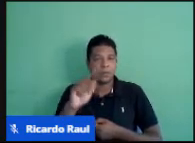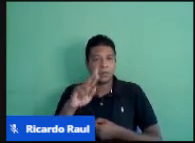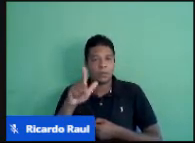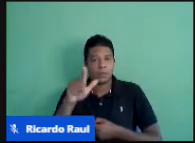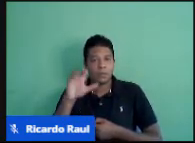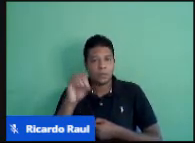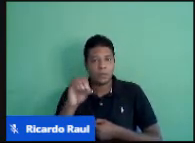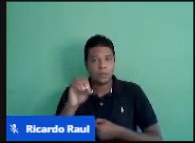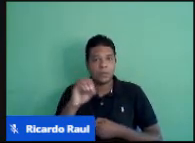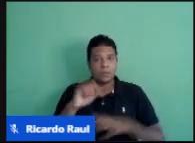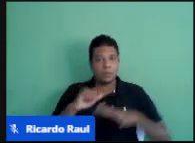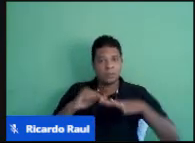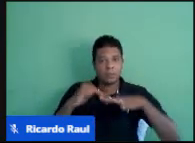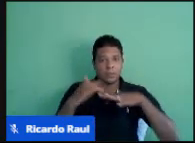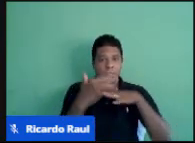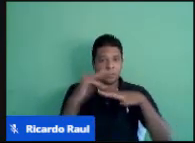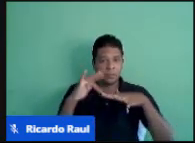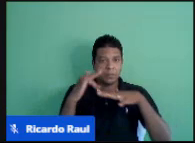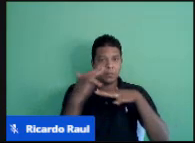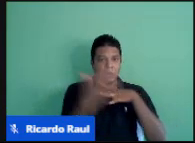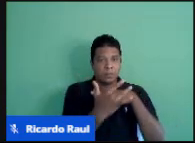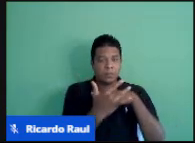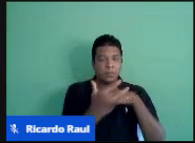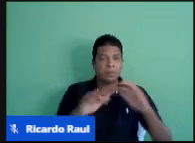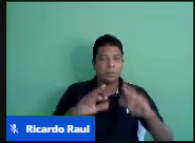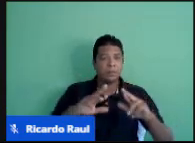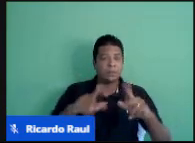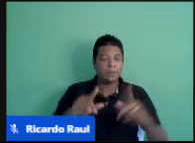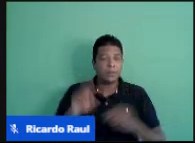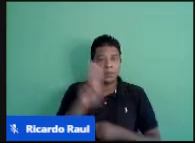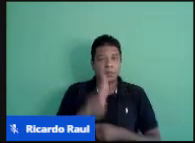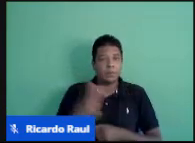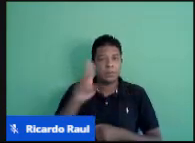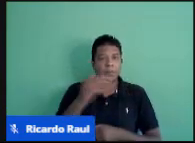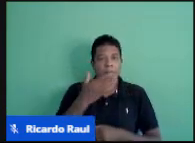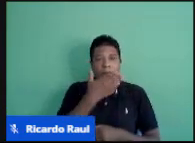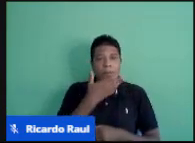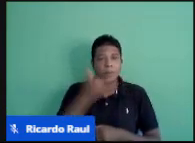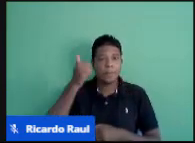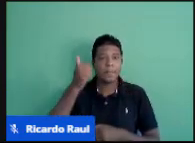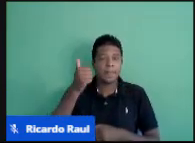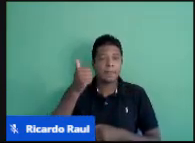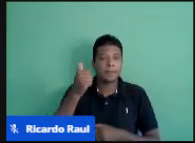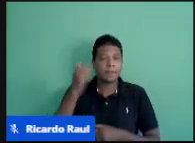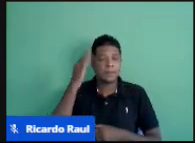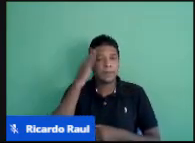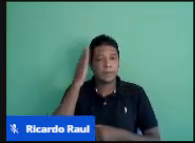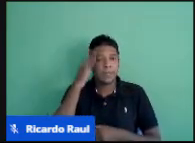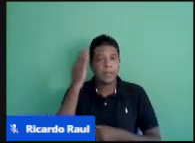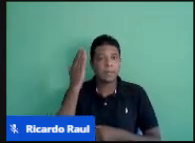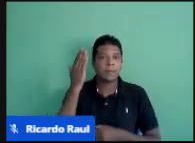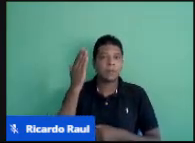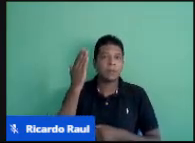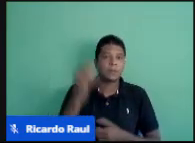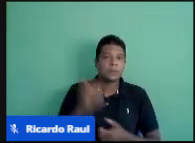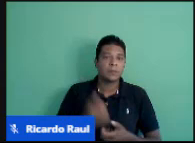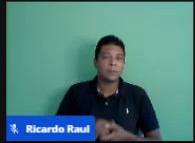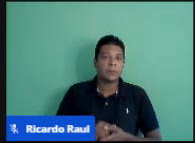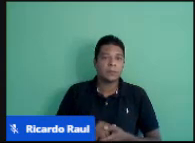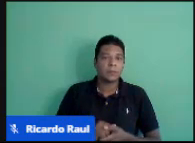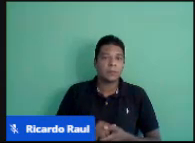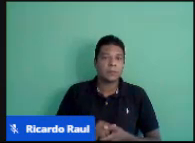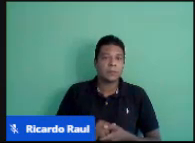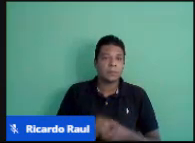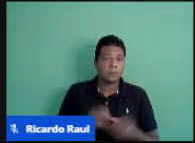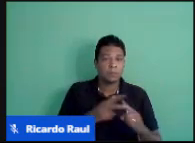ferramenta dessa, né? E tentar fazer o uso da melhor maneira possível, né? Que a gente sabe que essas ferramentas que